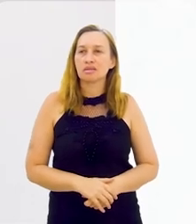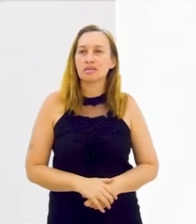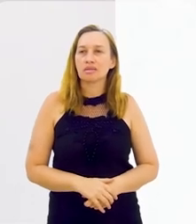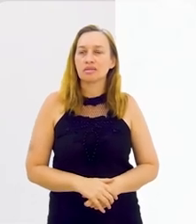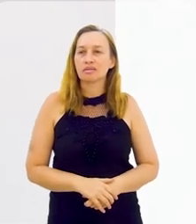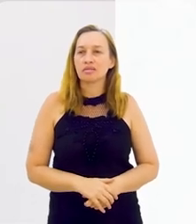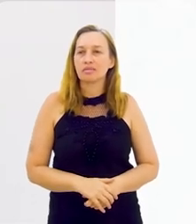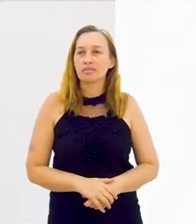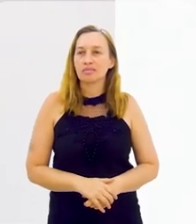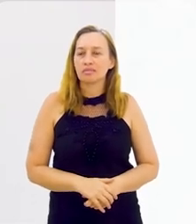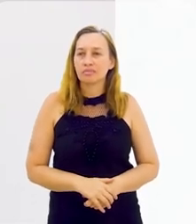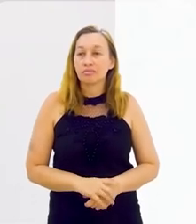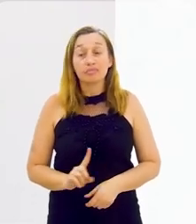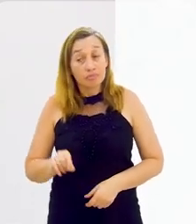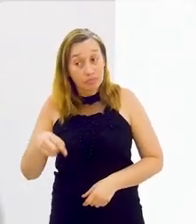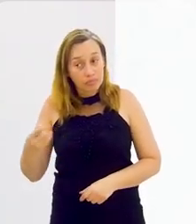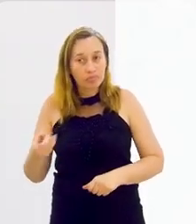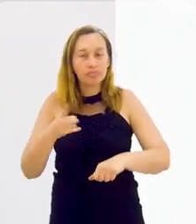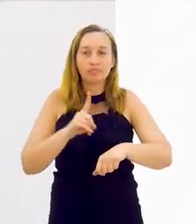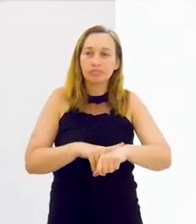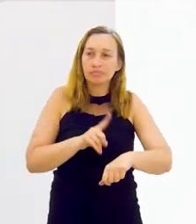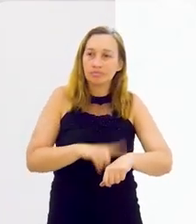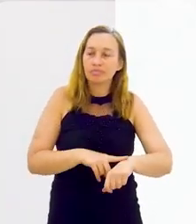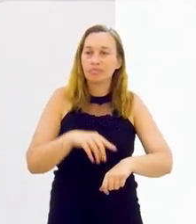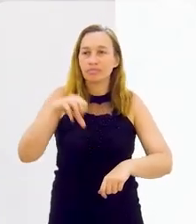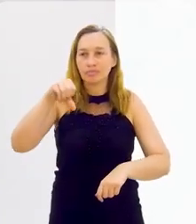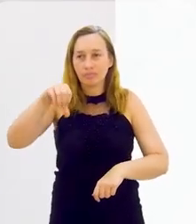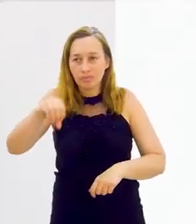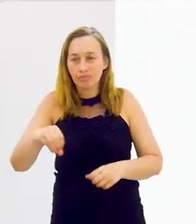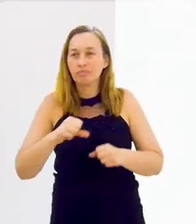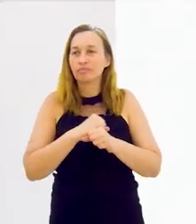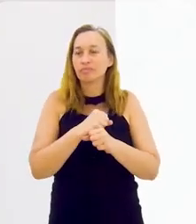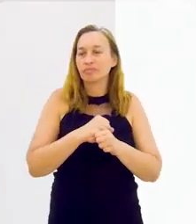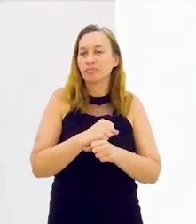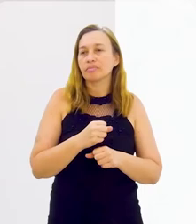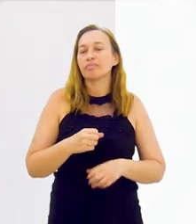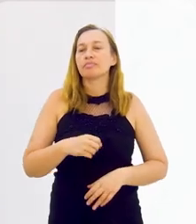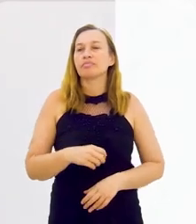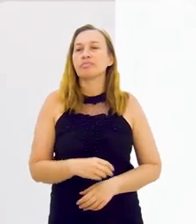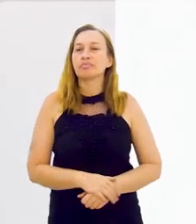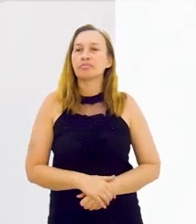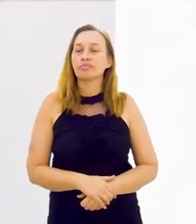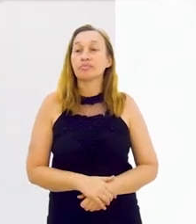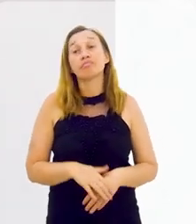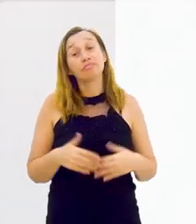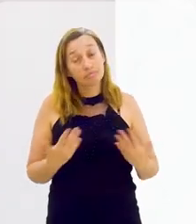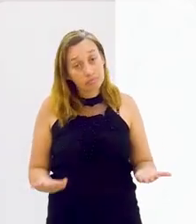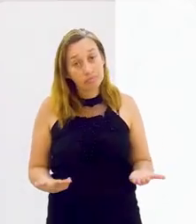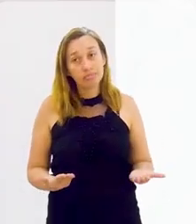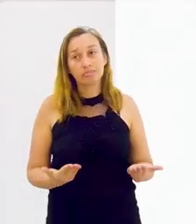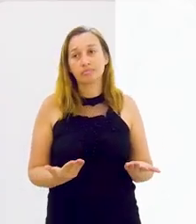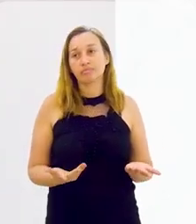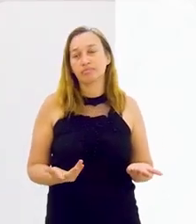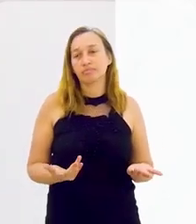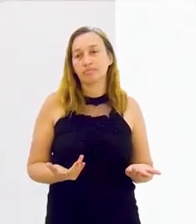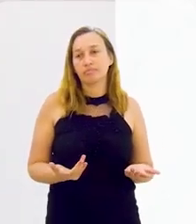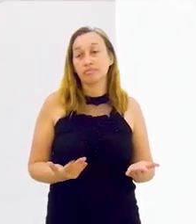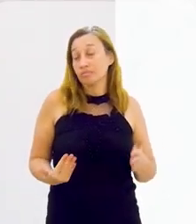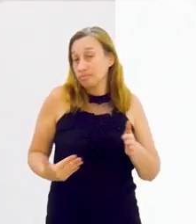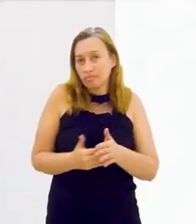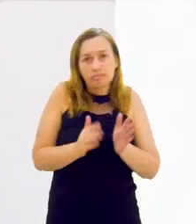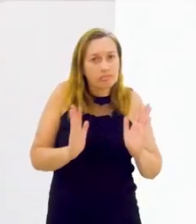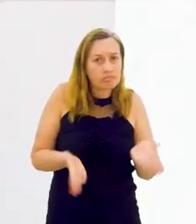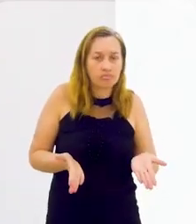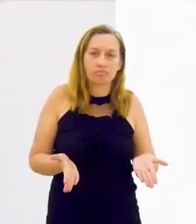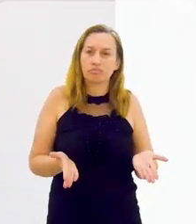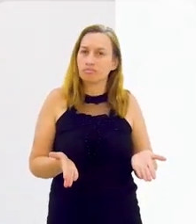mas eram outros tempos, eram 90, no Nordeste, então tabu que